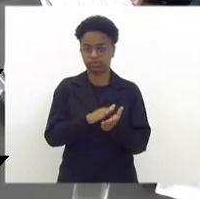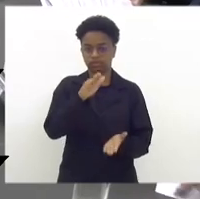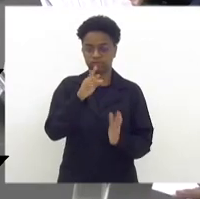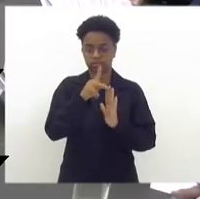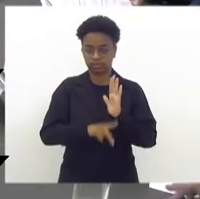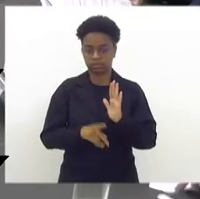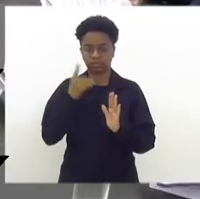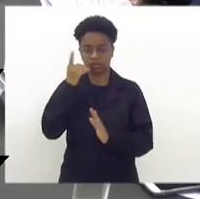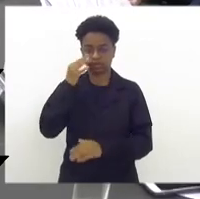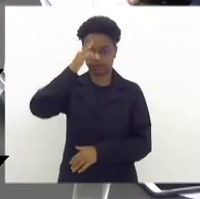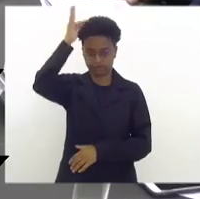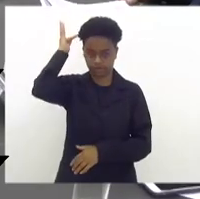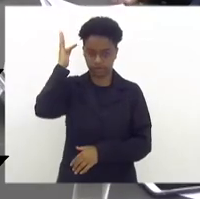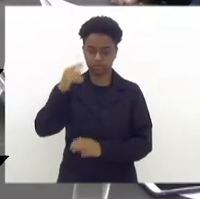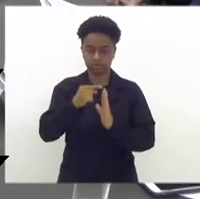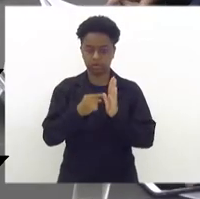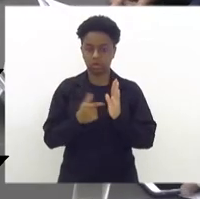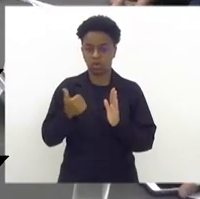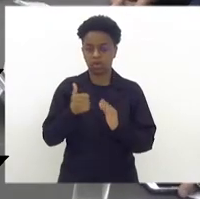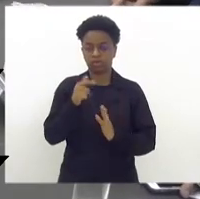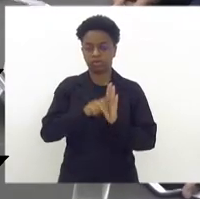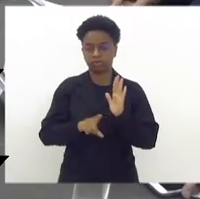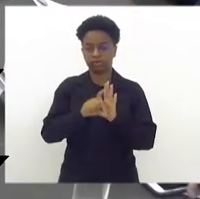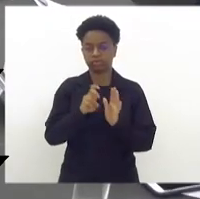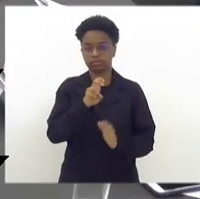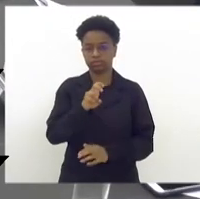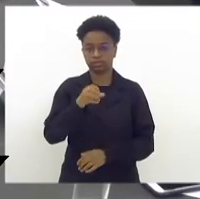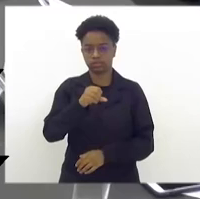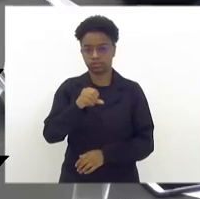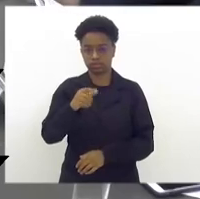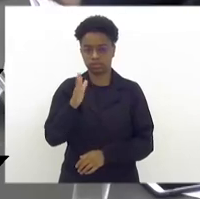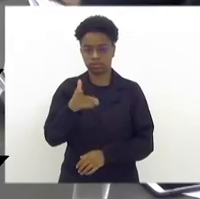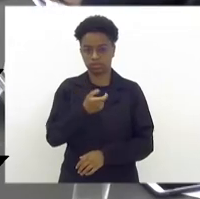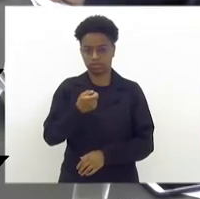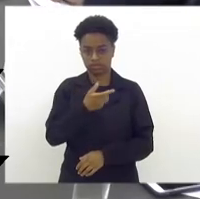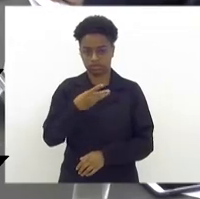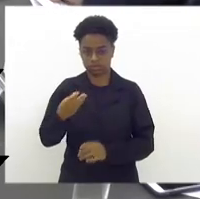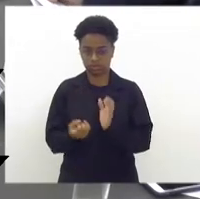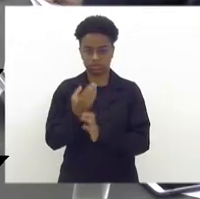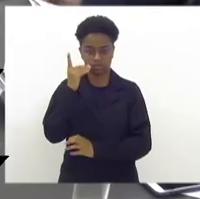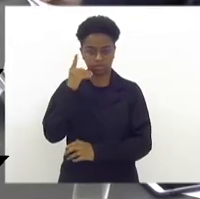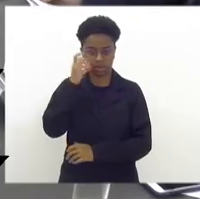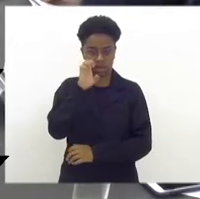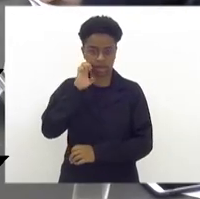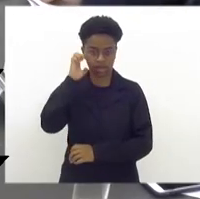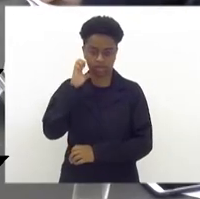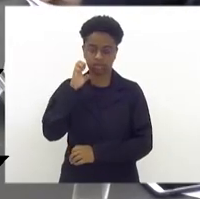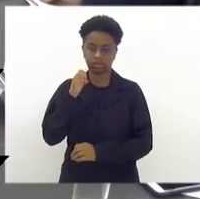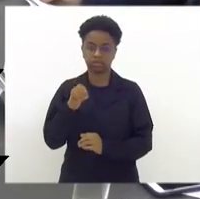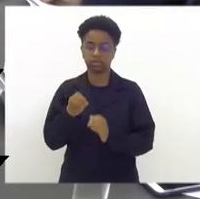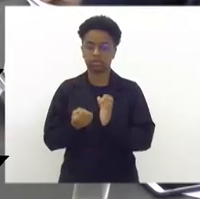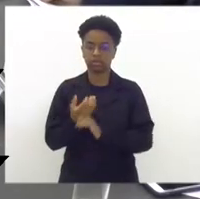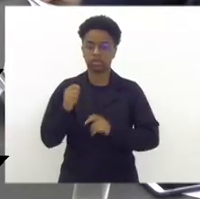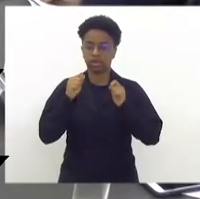relatoria, deputado Fred Pacheco, 11 da pauta, o PL 599 de 23. De autoria da deputada Élica Takimoto, que institui a